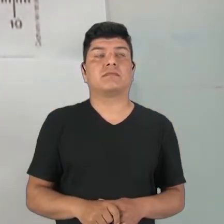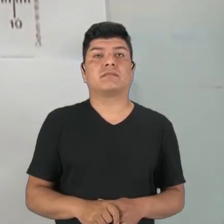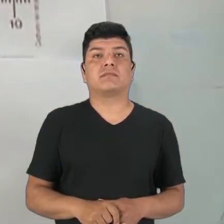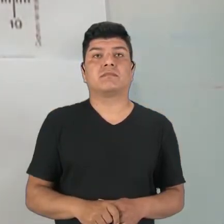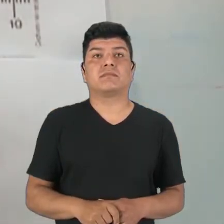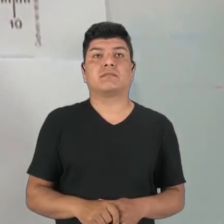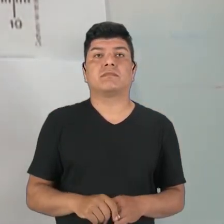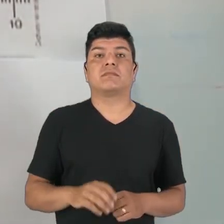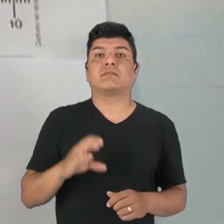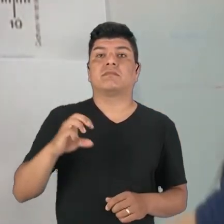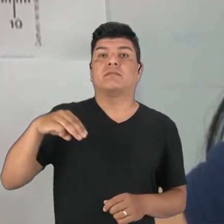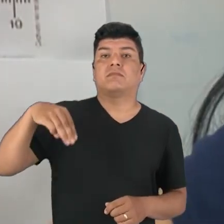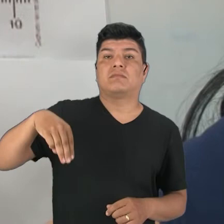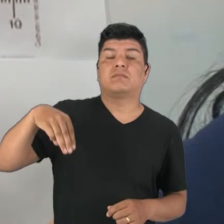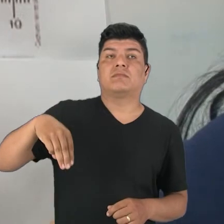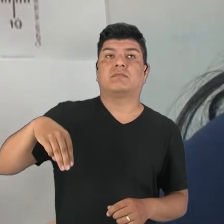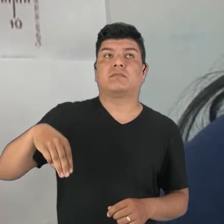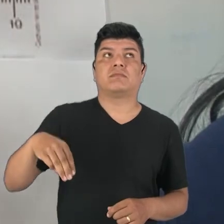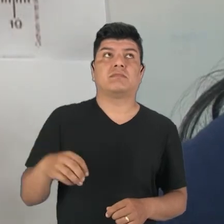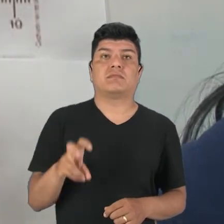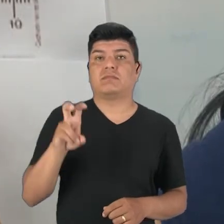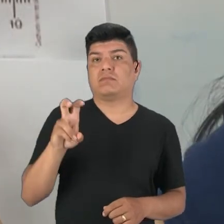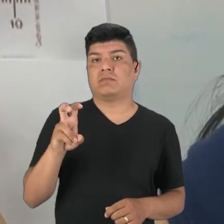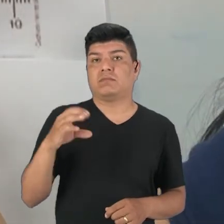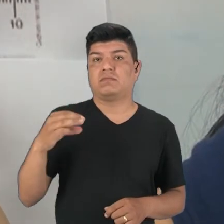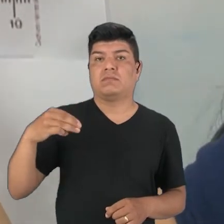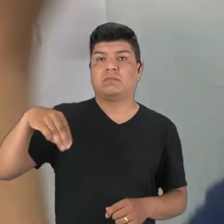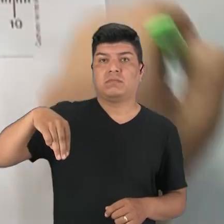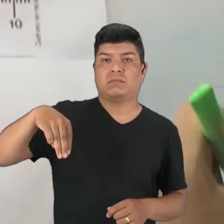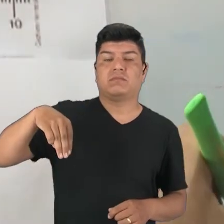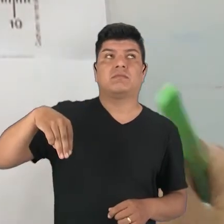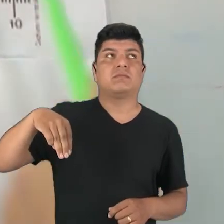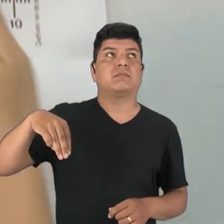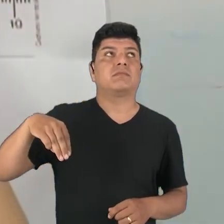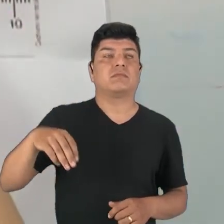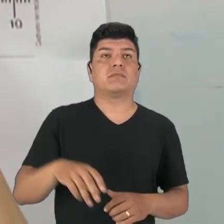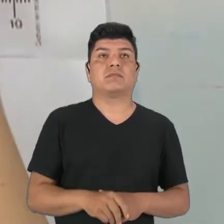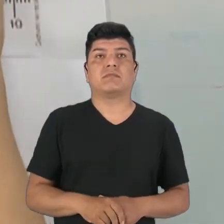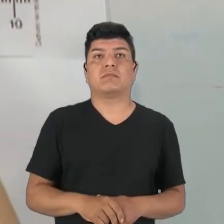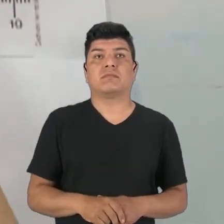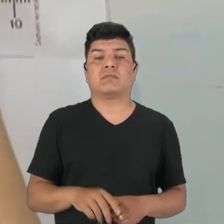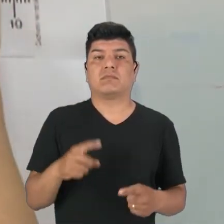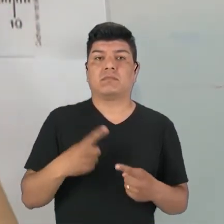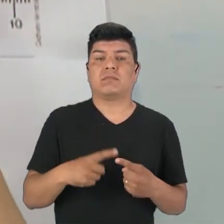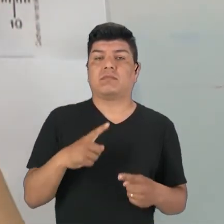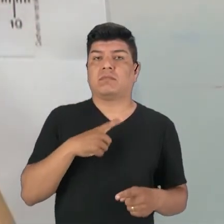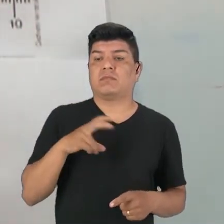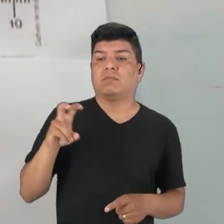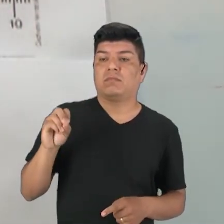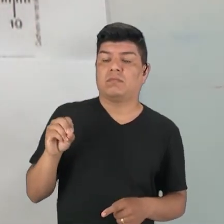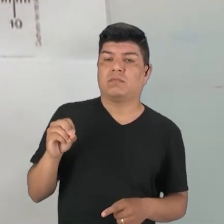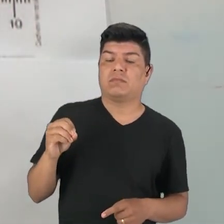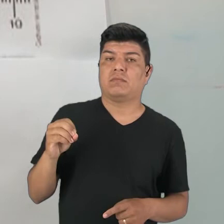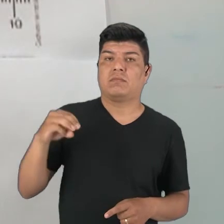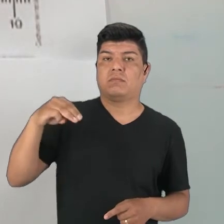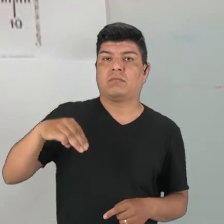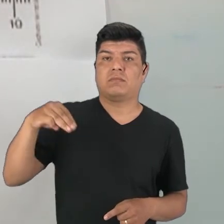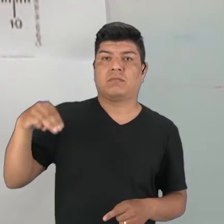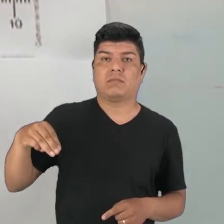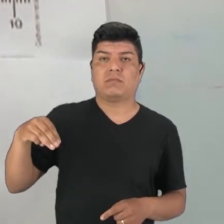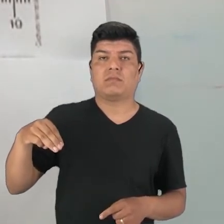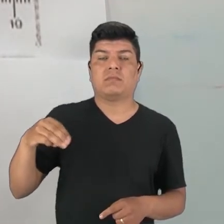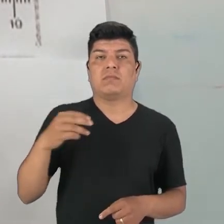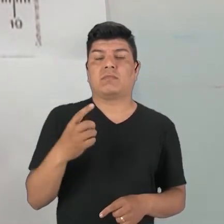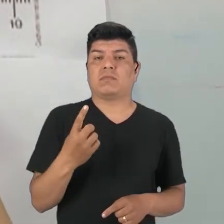quantos centímetros, eu vou dizer o quê? 5 centímetros. Porque tem 50 milímetros aqui dentro. 5 centímetros é esse aqui.